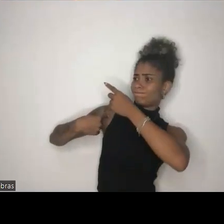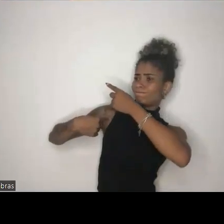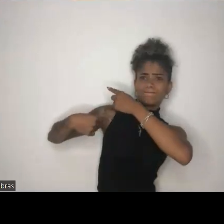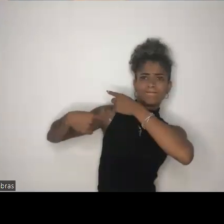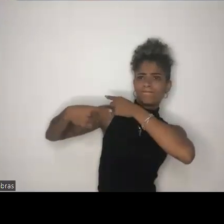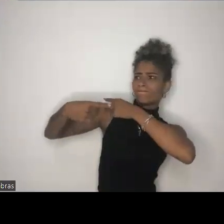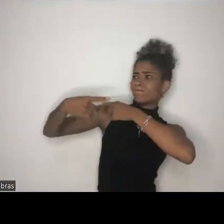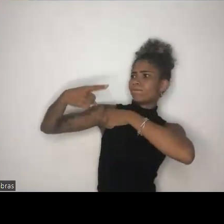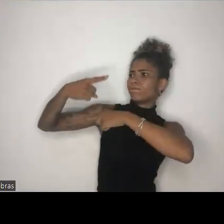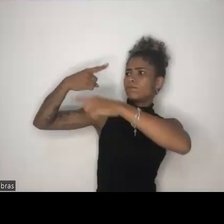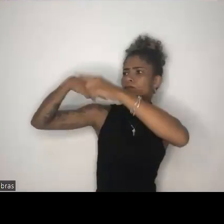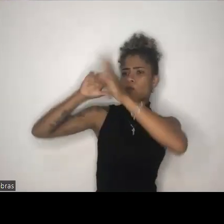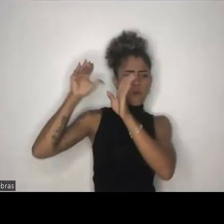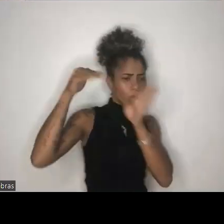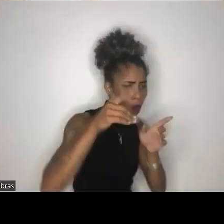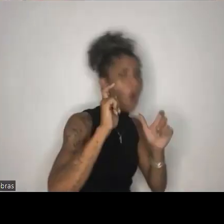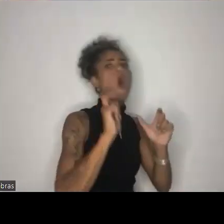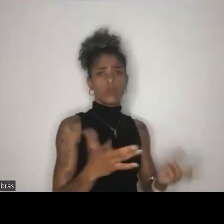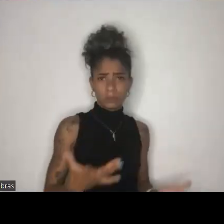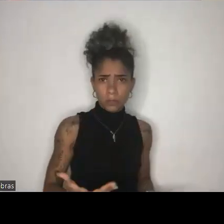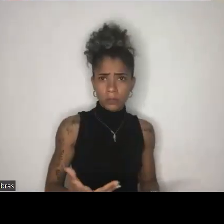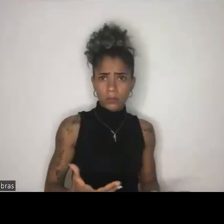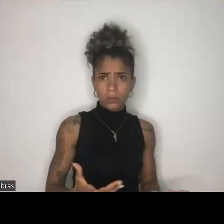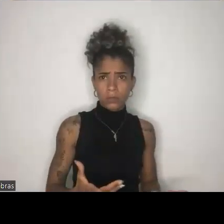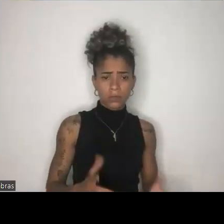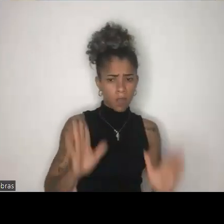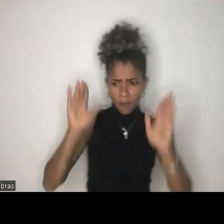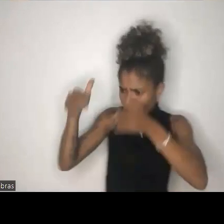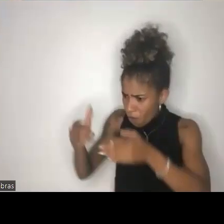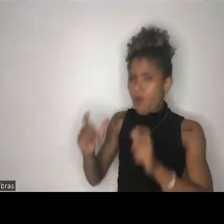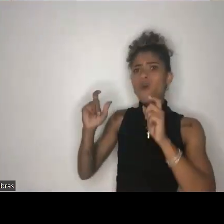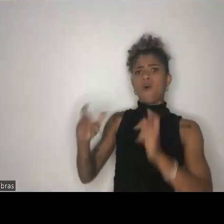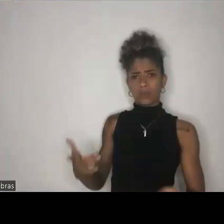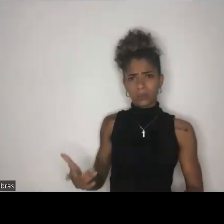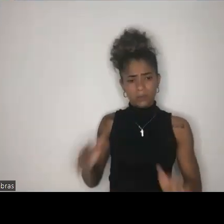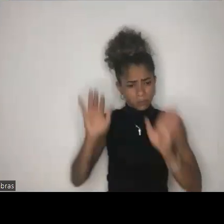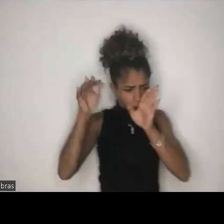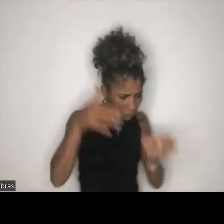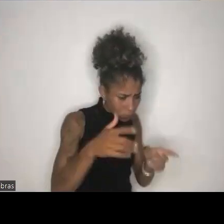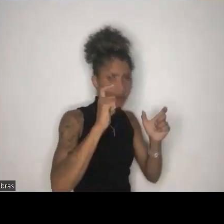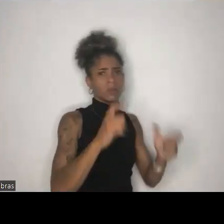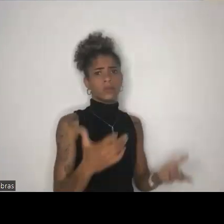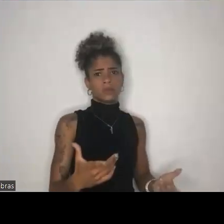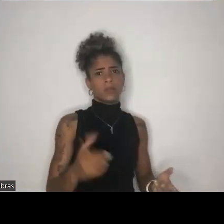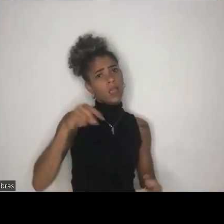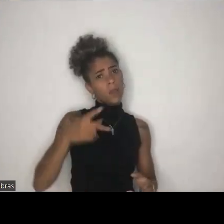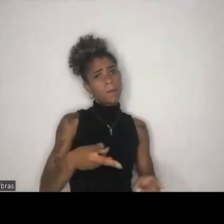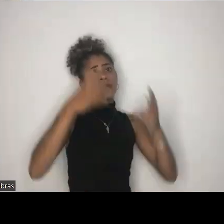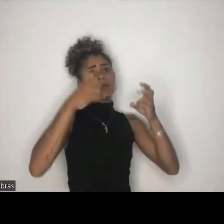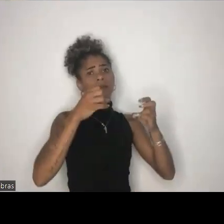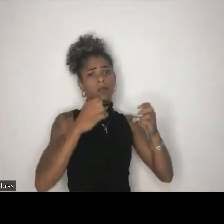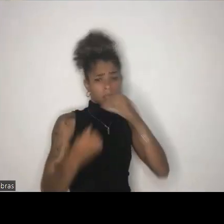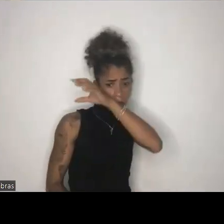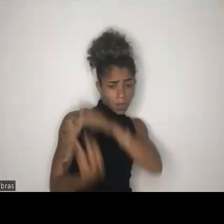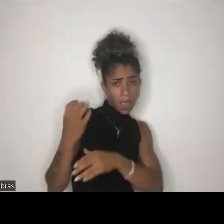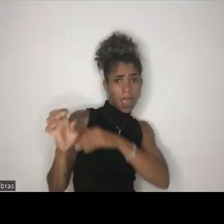depositada aonde né A questão tava sendo um pouco essa E aí eu percebi que anotou que começou a Gerar emprego durante